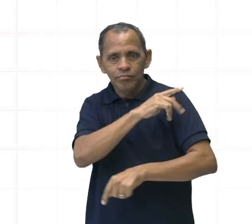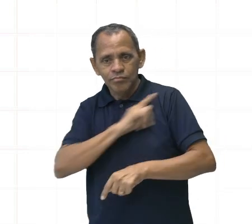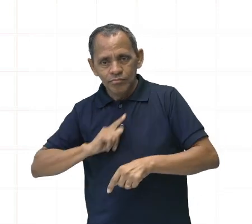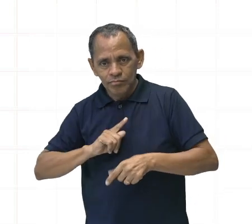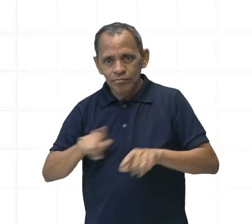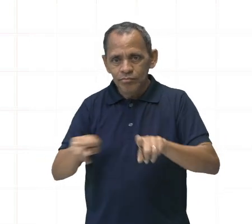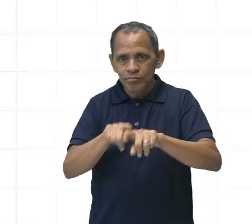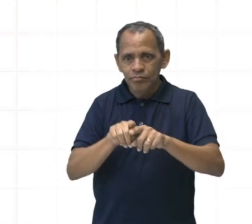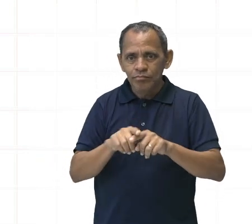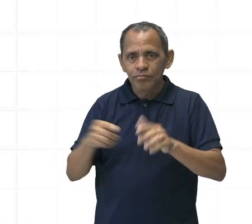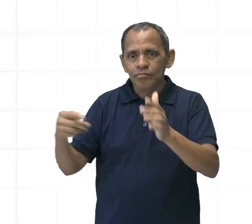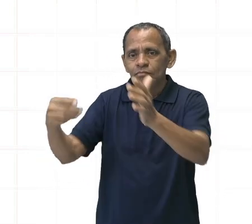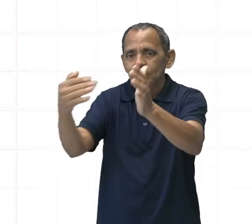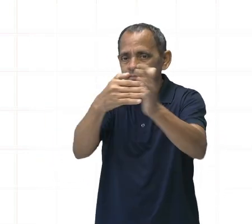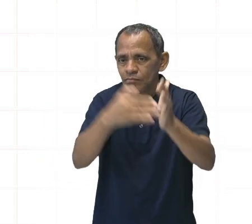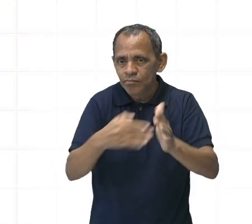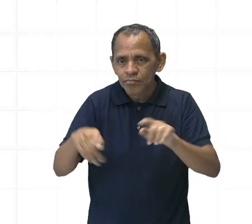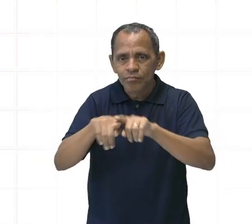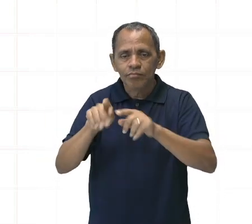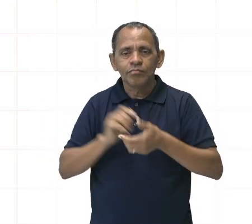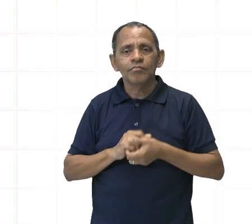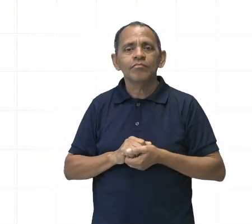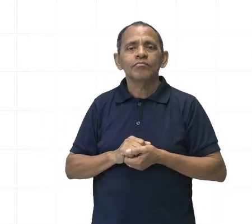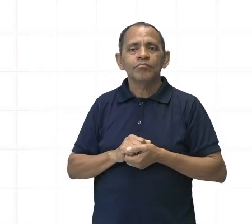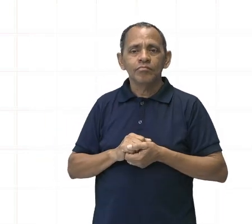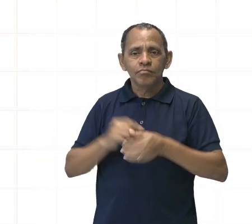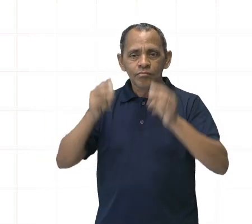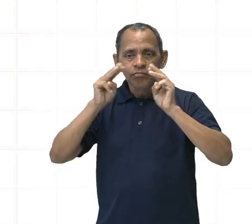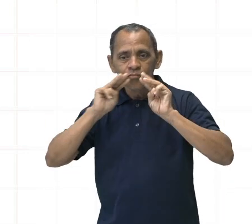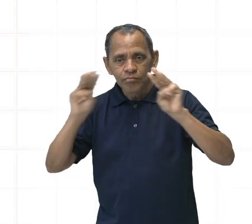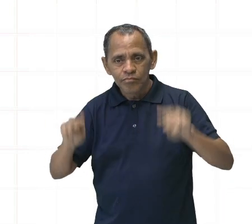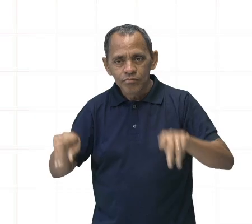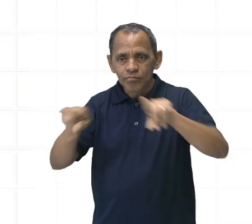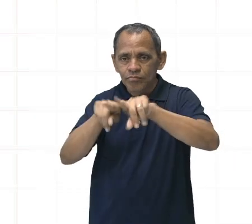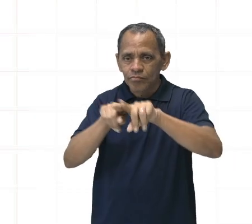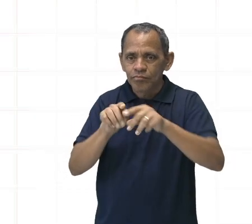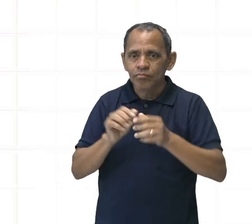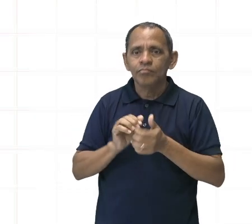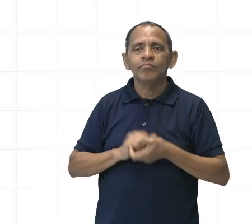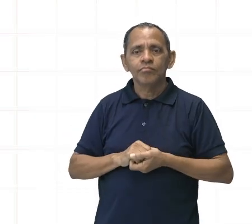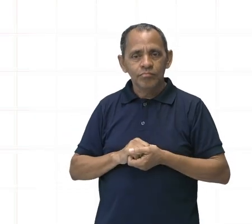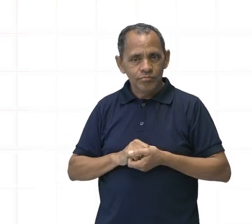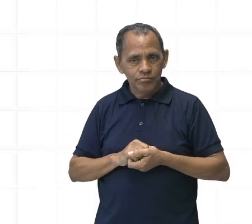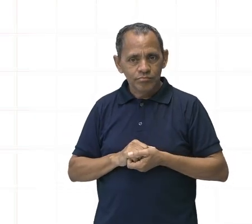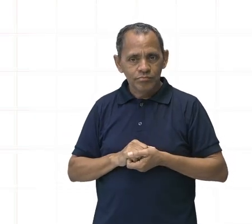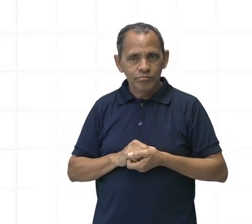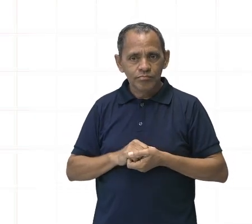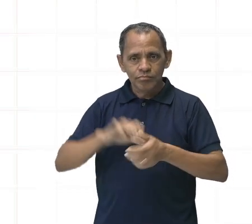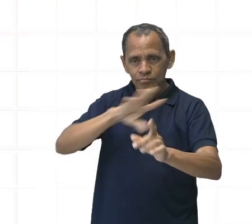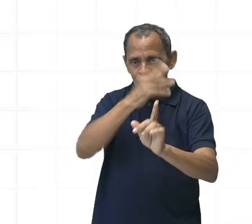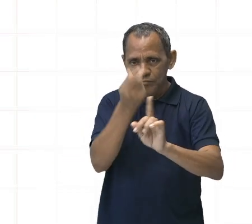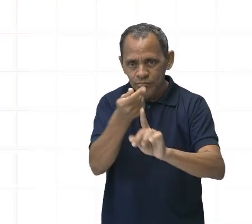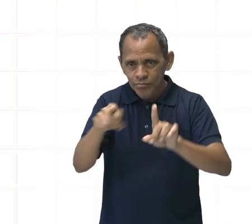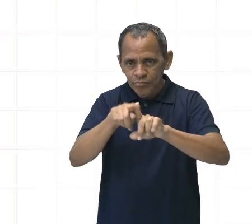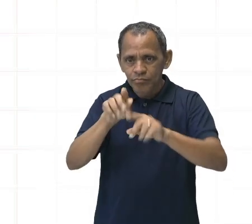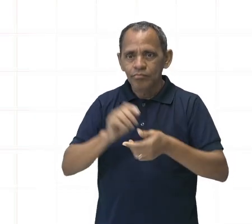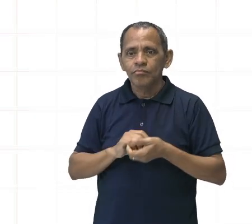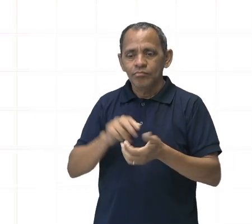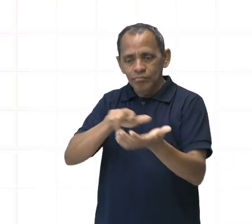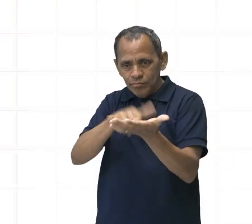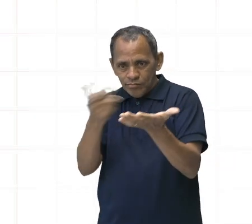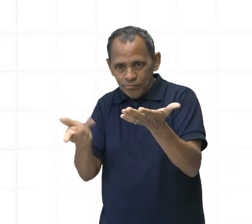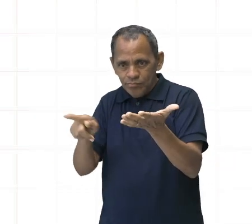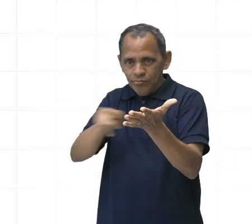de censurar peças, teatros, filmes, jornais e revistas, inclusive o próprio DIP vai ser